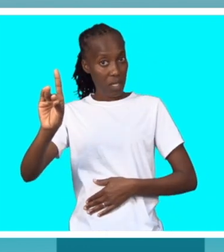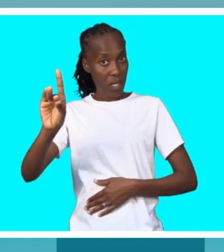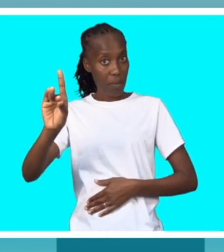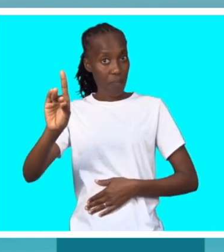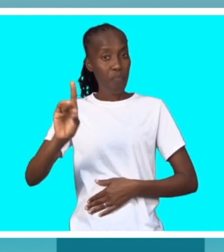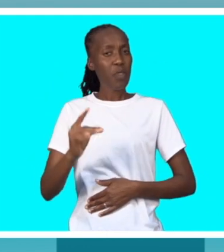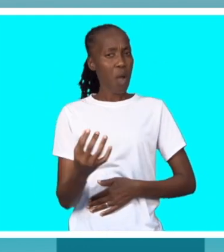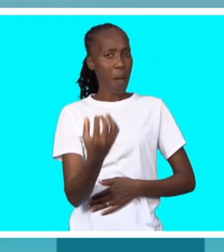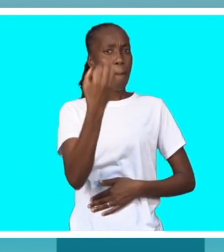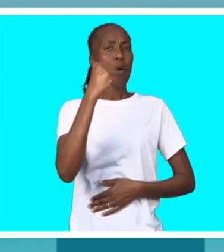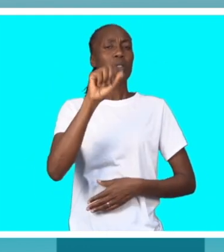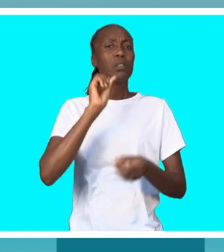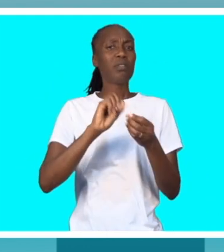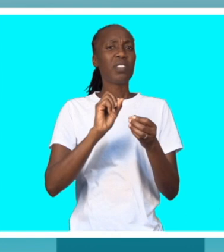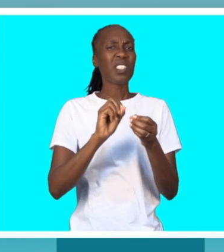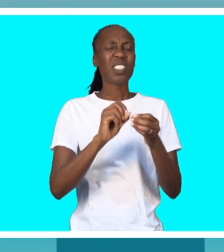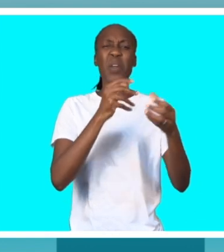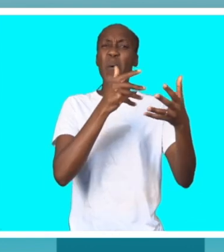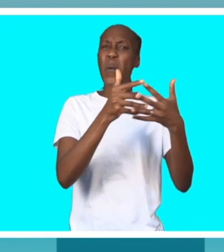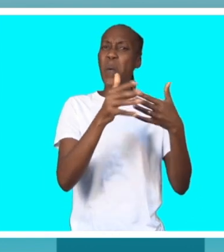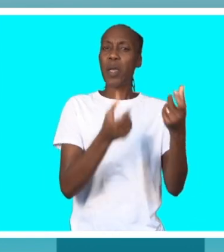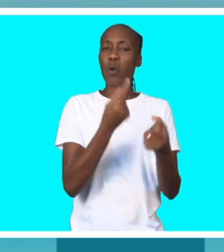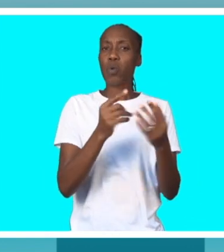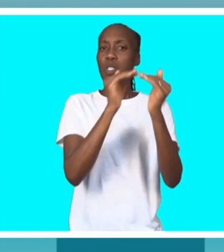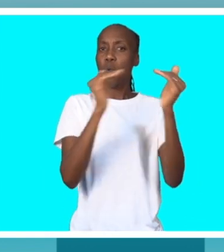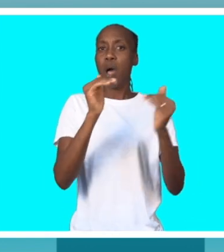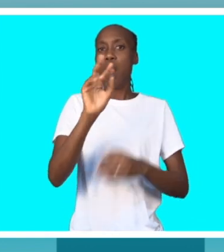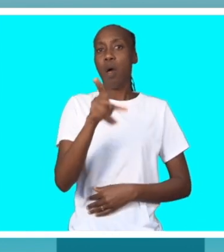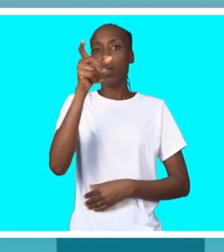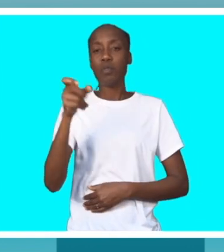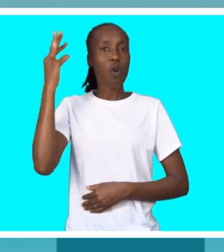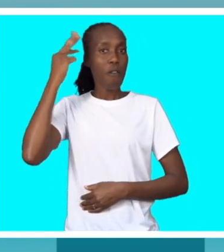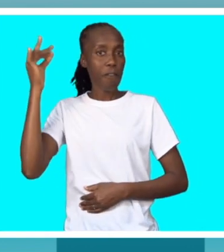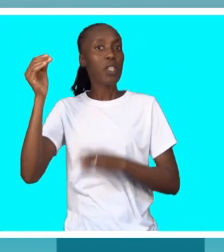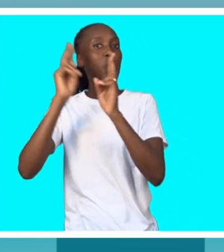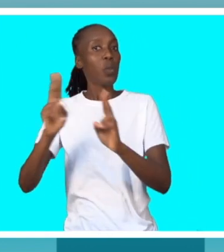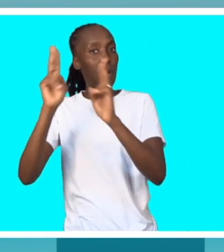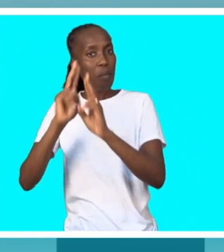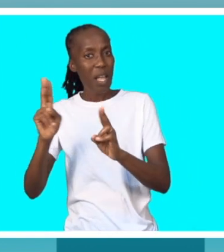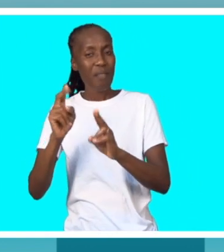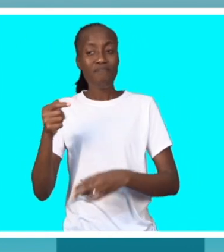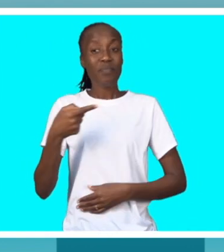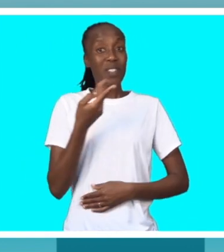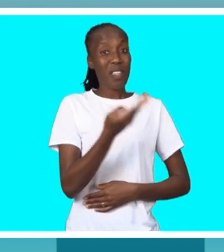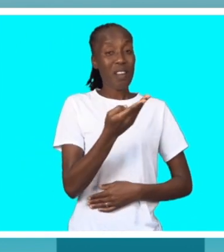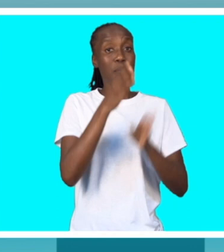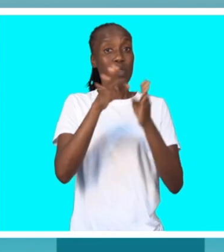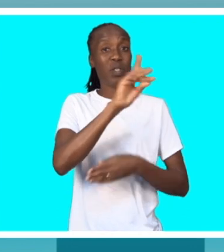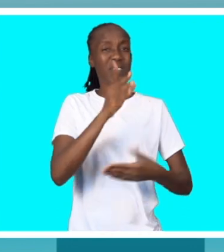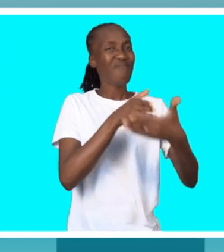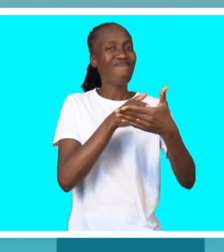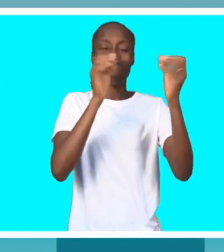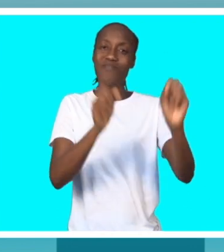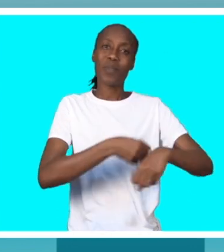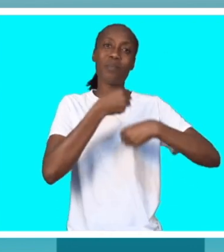tem a capacidade de fazer o que um covissional faça também. Ele também não está limitado